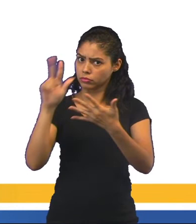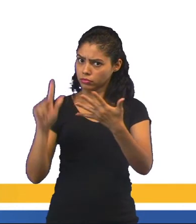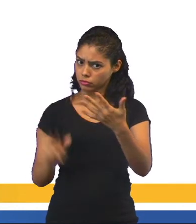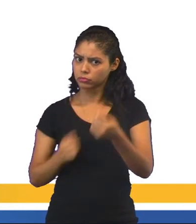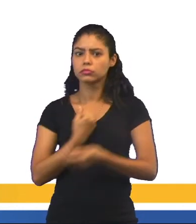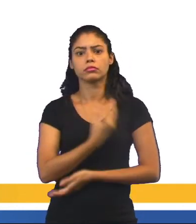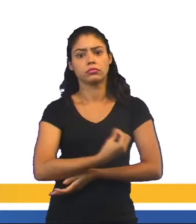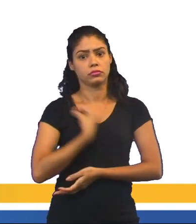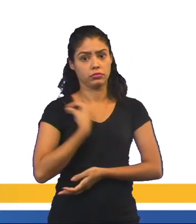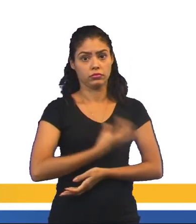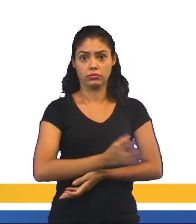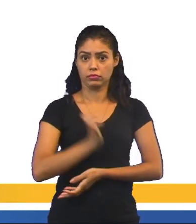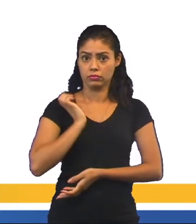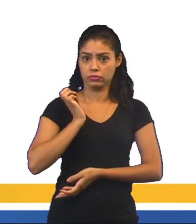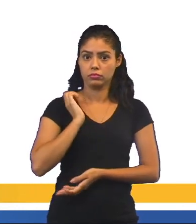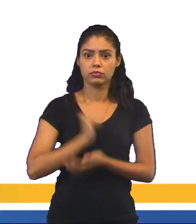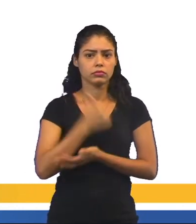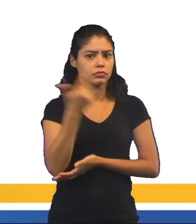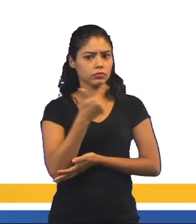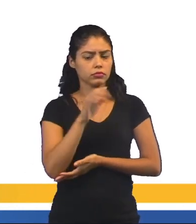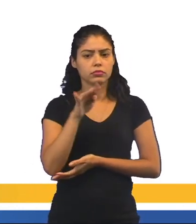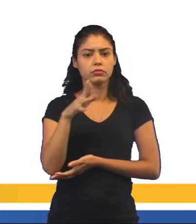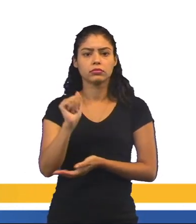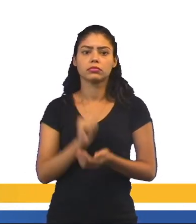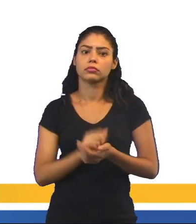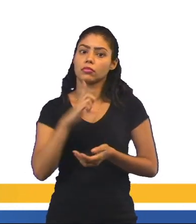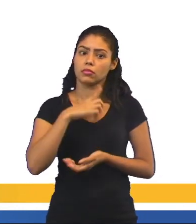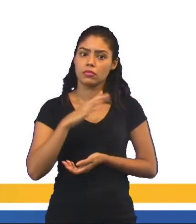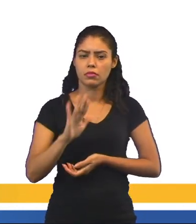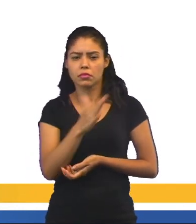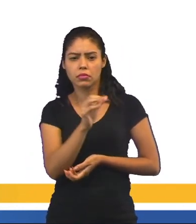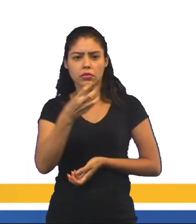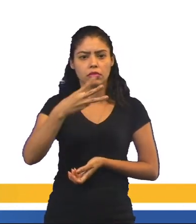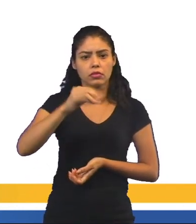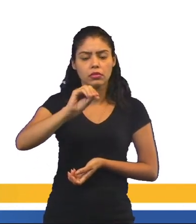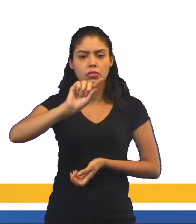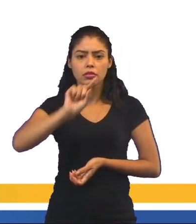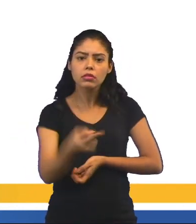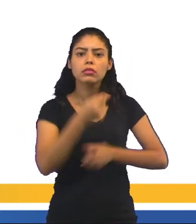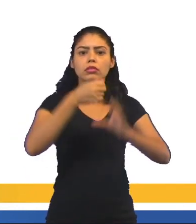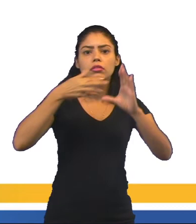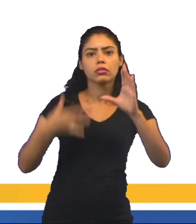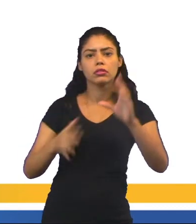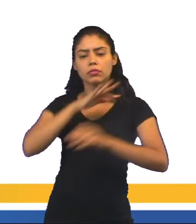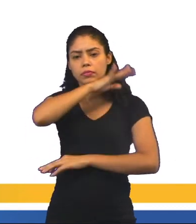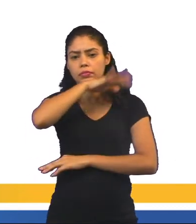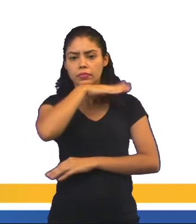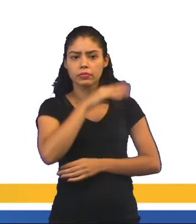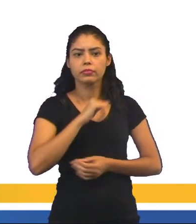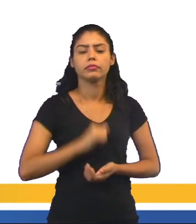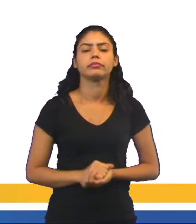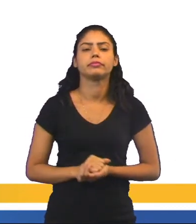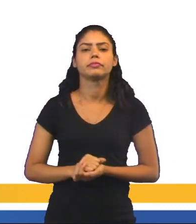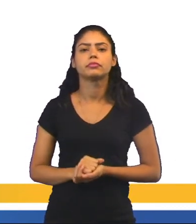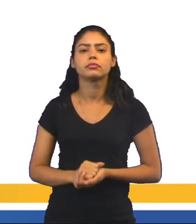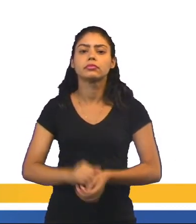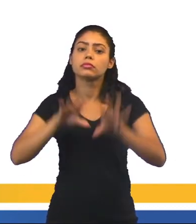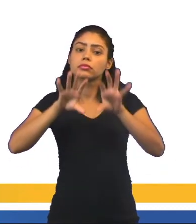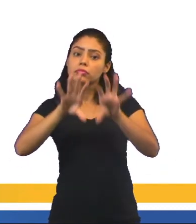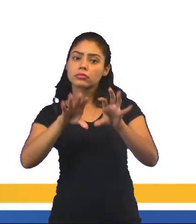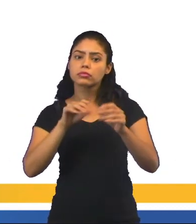extremamente diversificada e rica. Segundo a Embrapa, há nesse bioma cerca de 30 milhões de espécies de